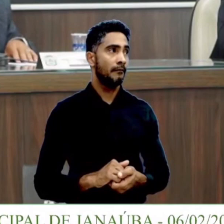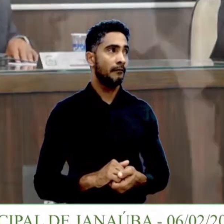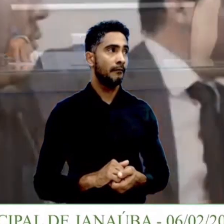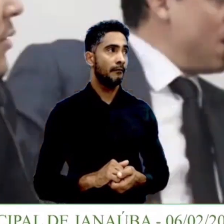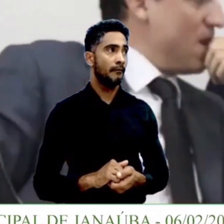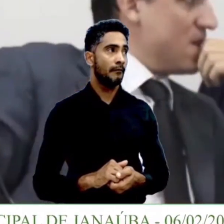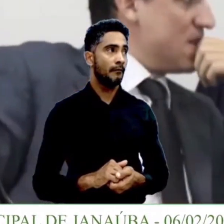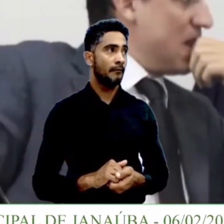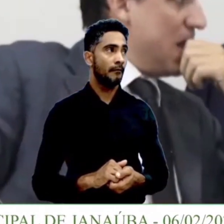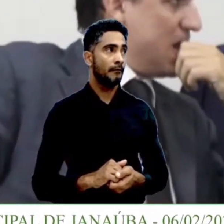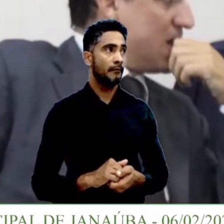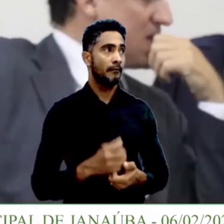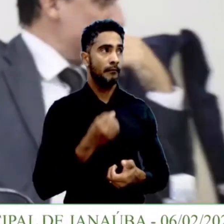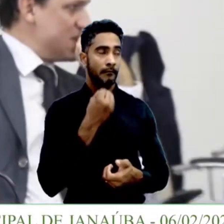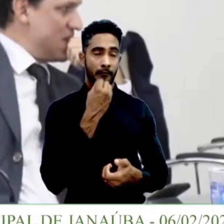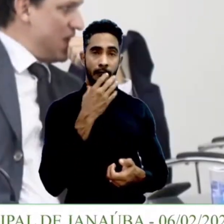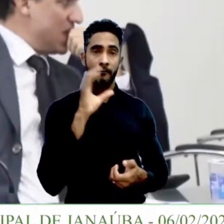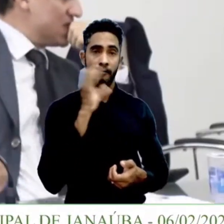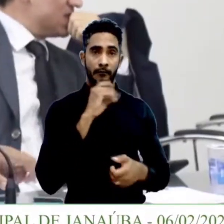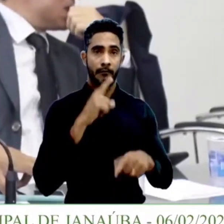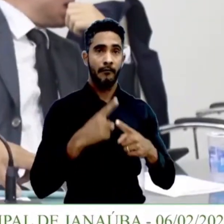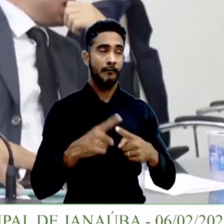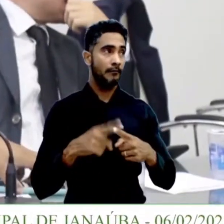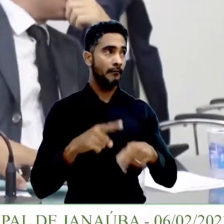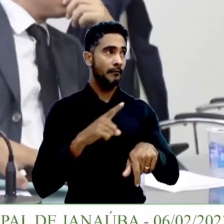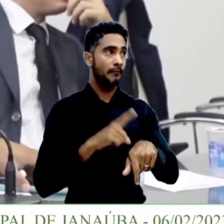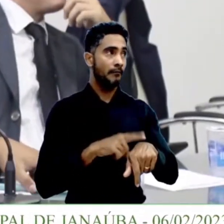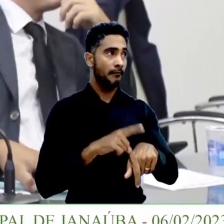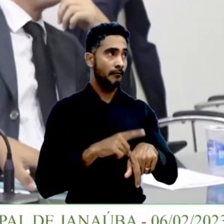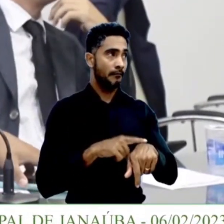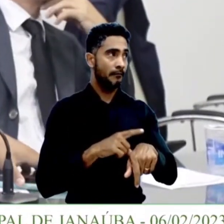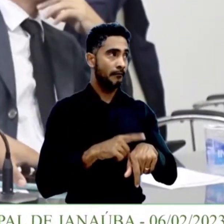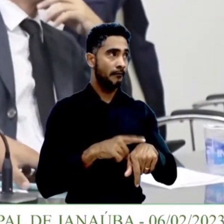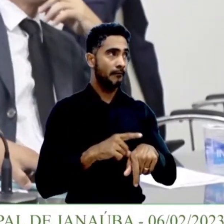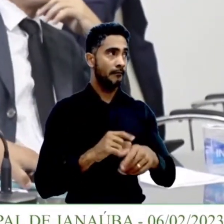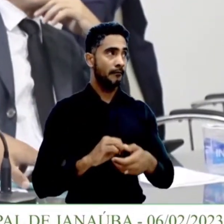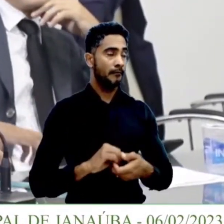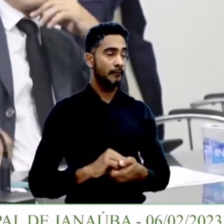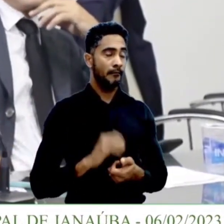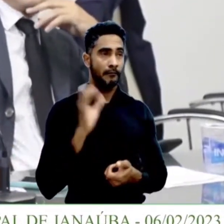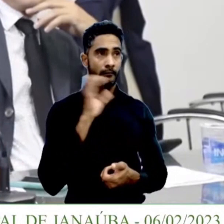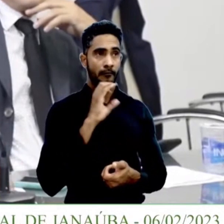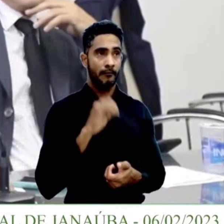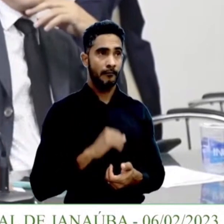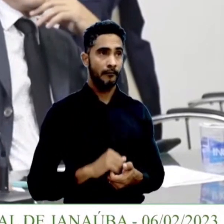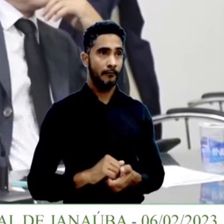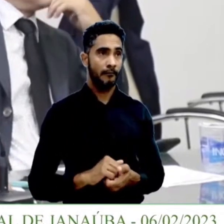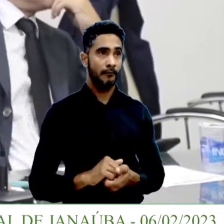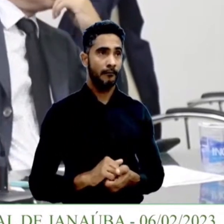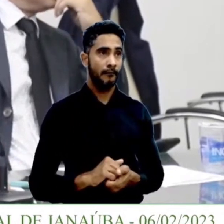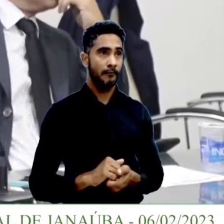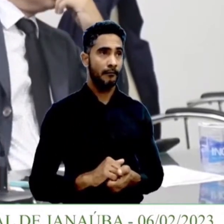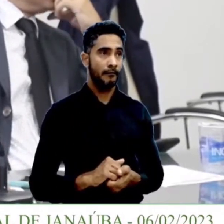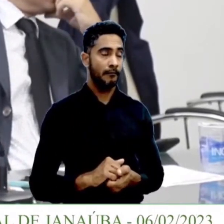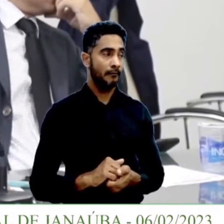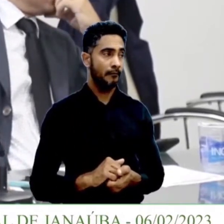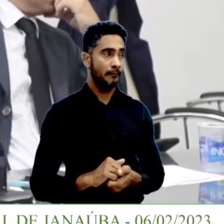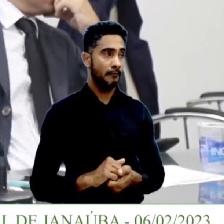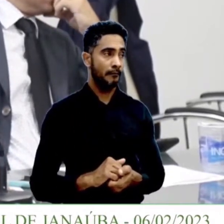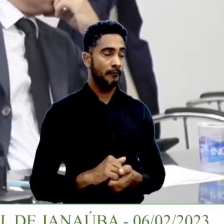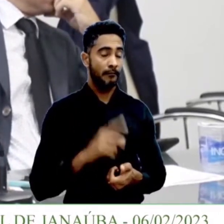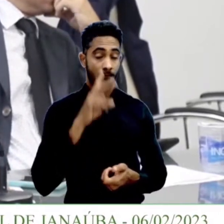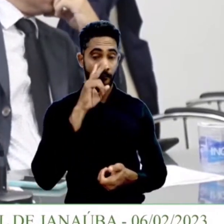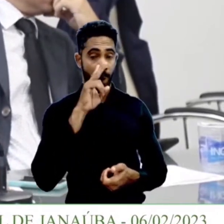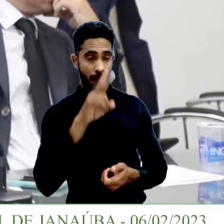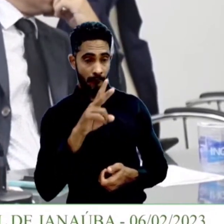Ô, Bruno, bem rápido, que é por causa do horário nosso, já está perto de estourar. Ô, presidente, eu queria ver com a jurídica